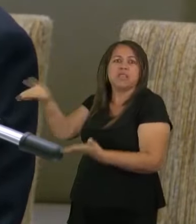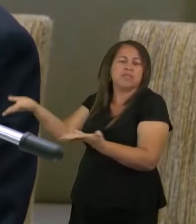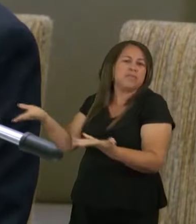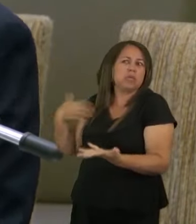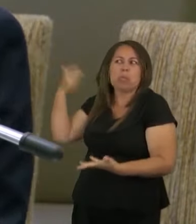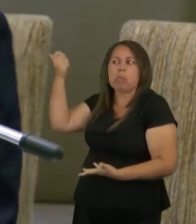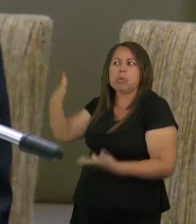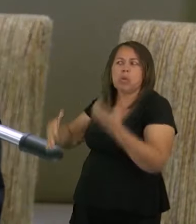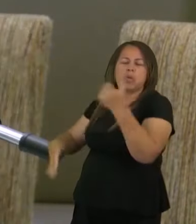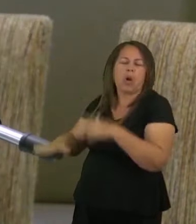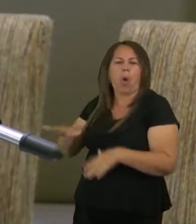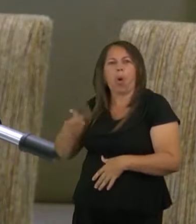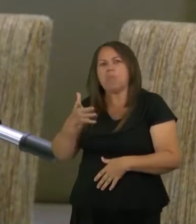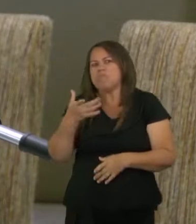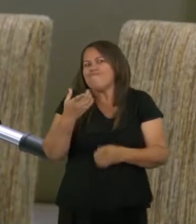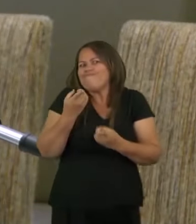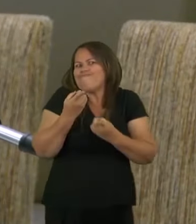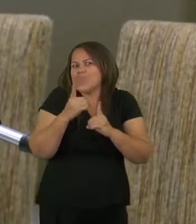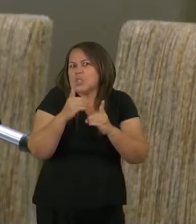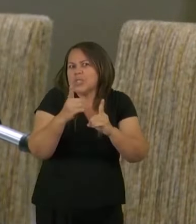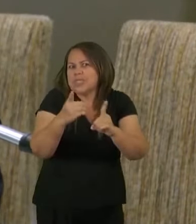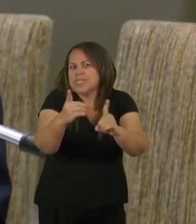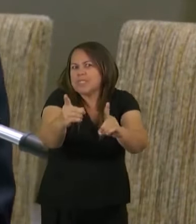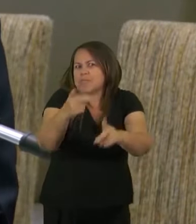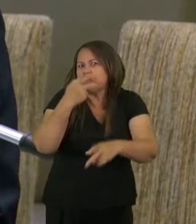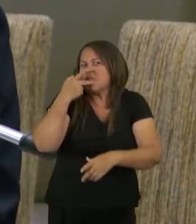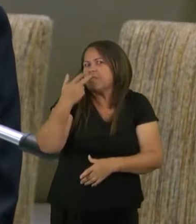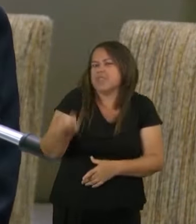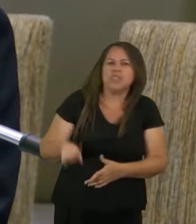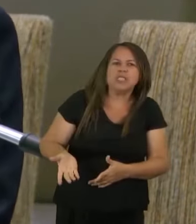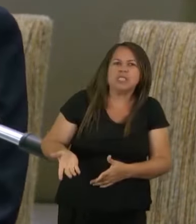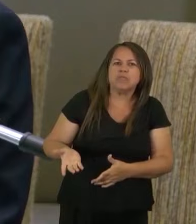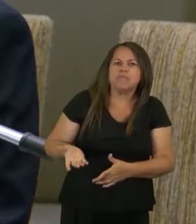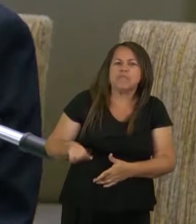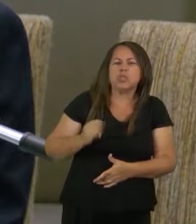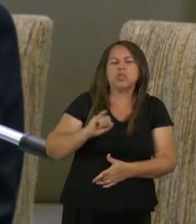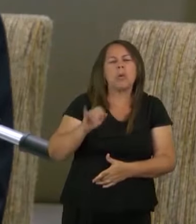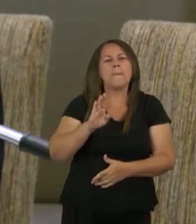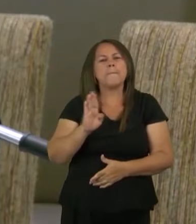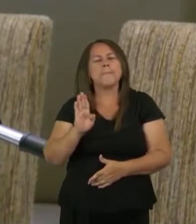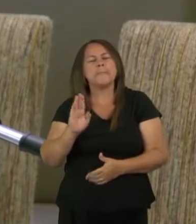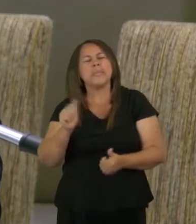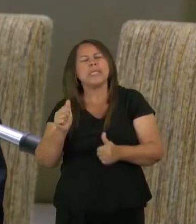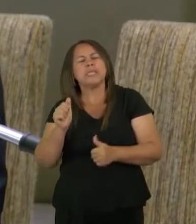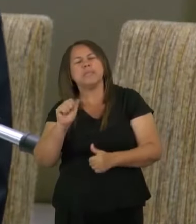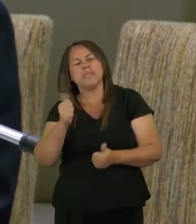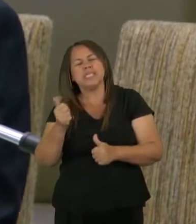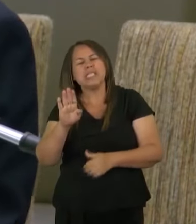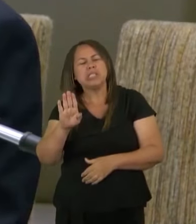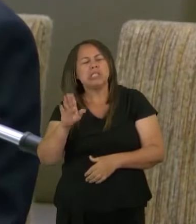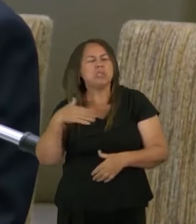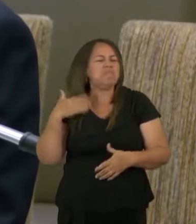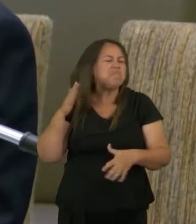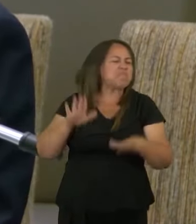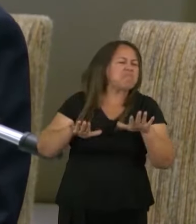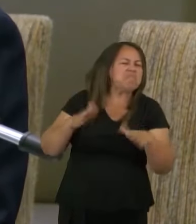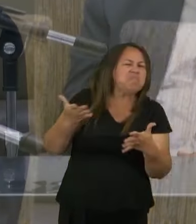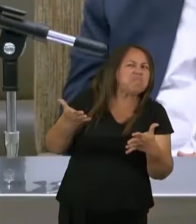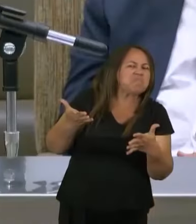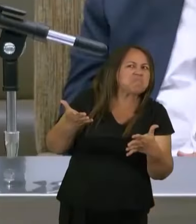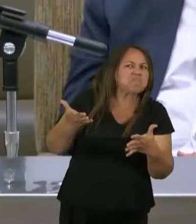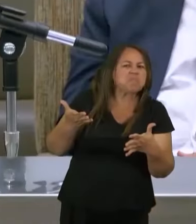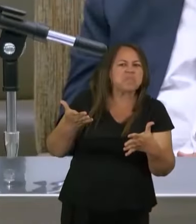relato dos discípulos de João Batista. A Bíblia vai mostrar que em um determinado momento João